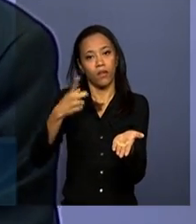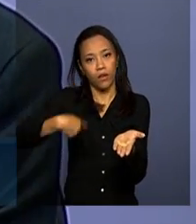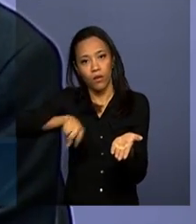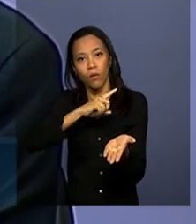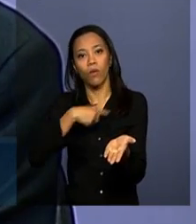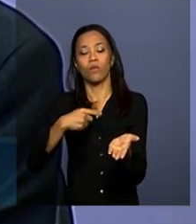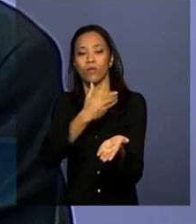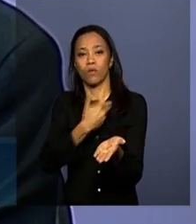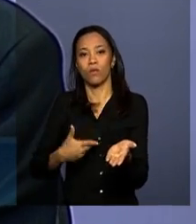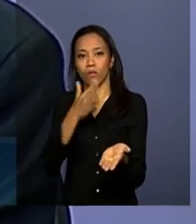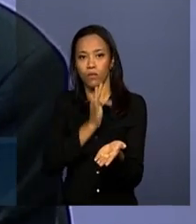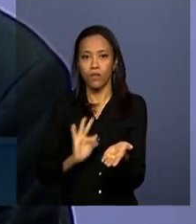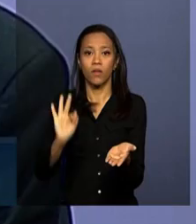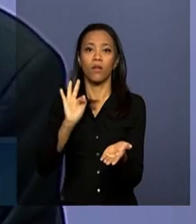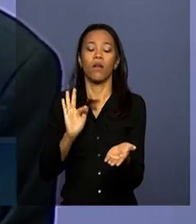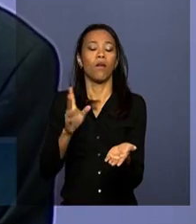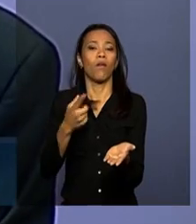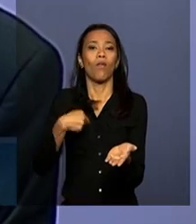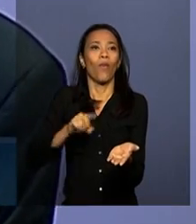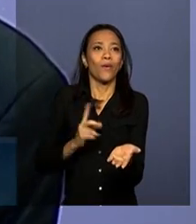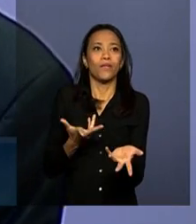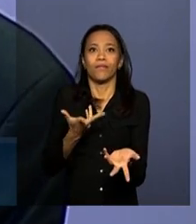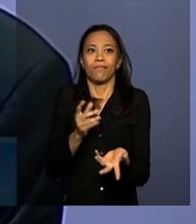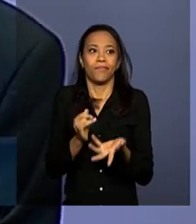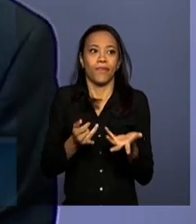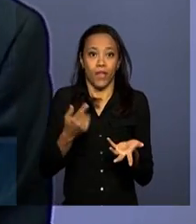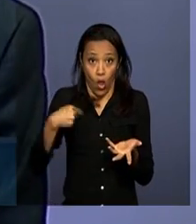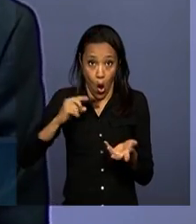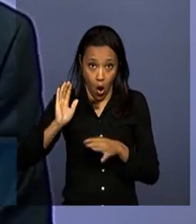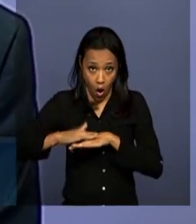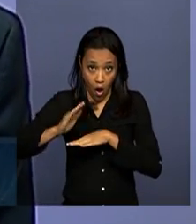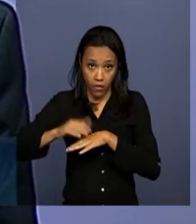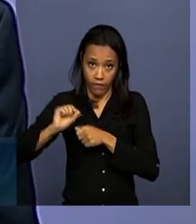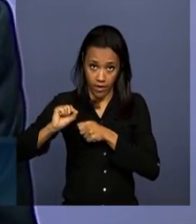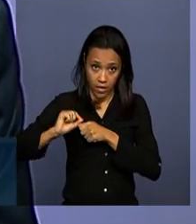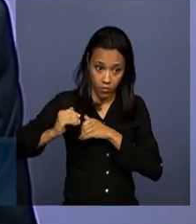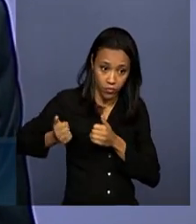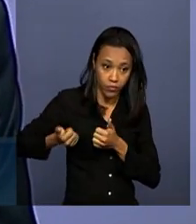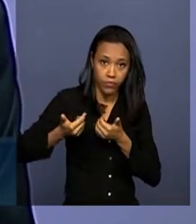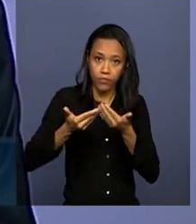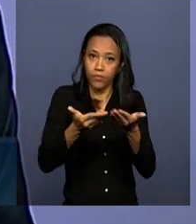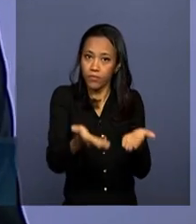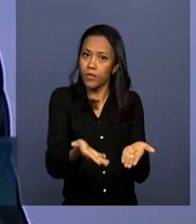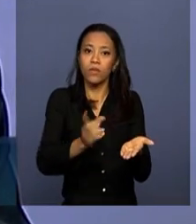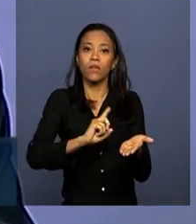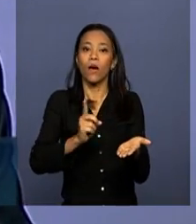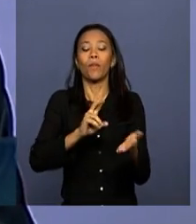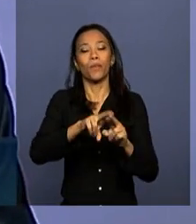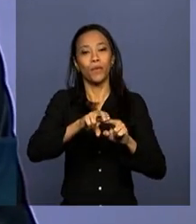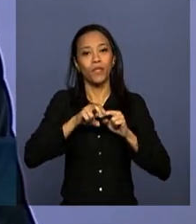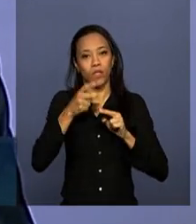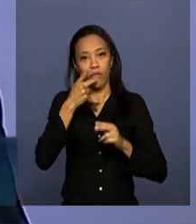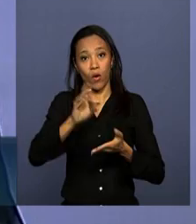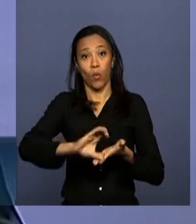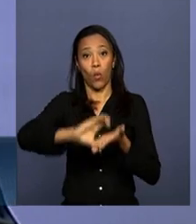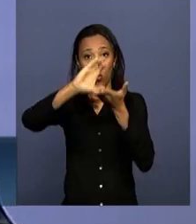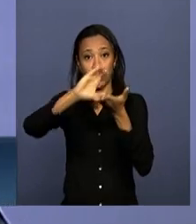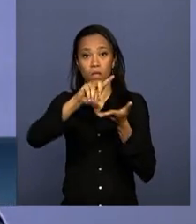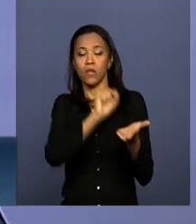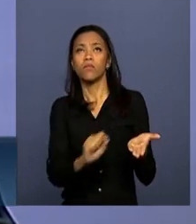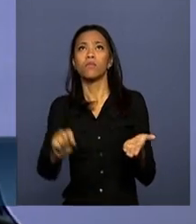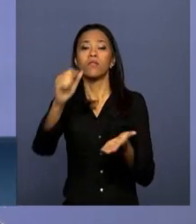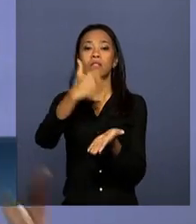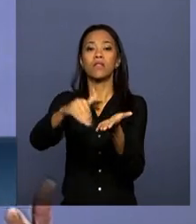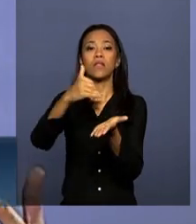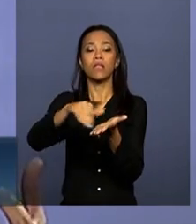governo federal, não somos aqueles que fazemos o atendimento. Por isso que eu volto a me referir à presença do Conselho Nacional de Secretários Municipais